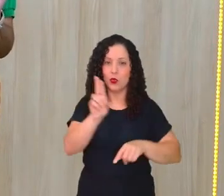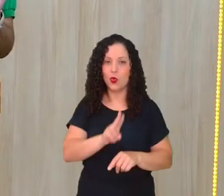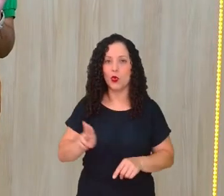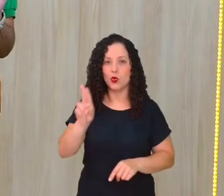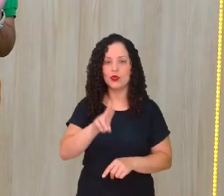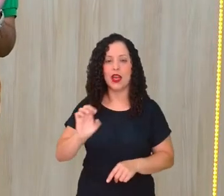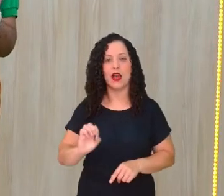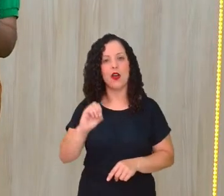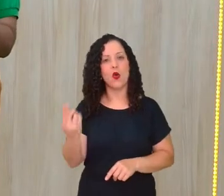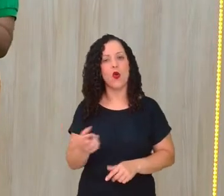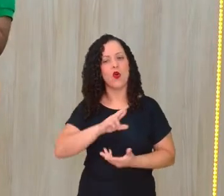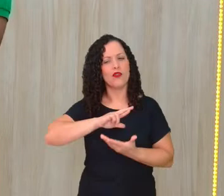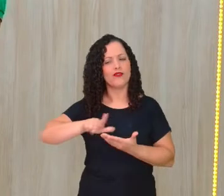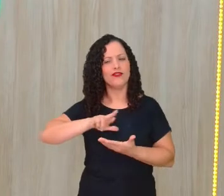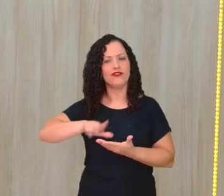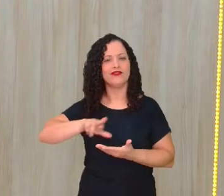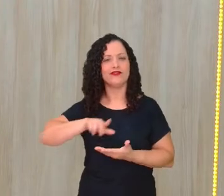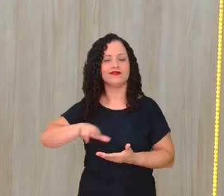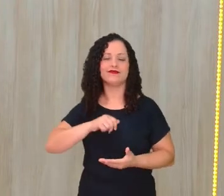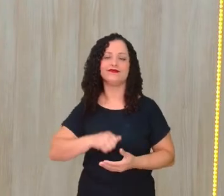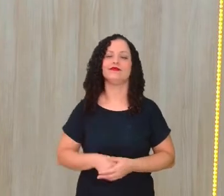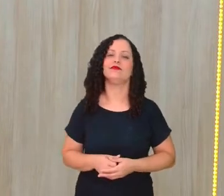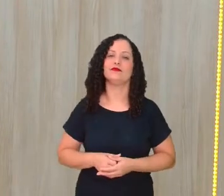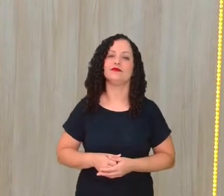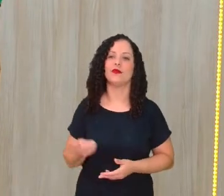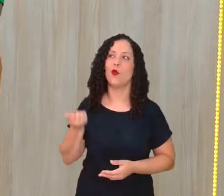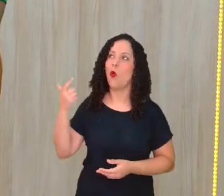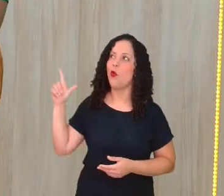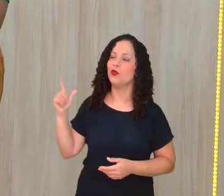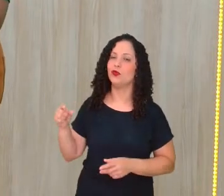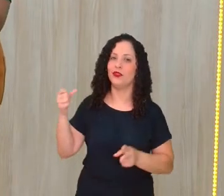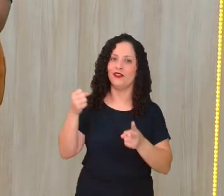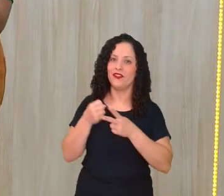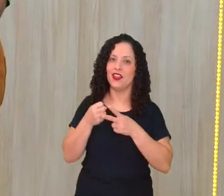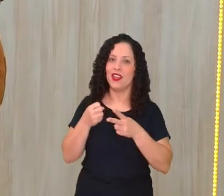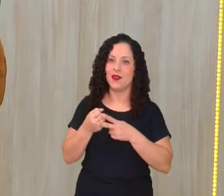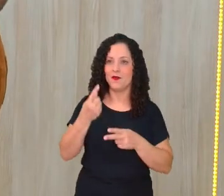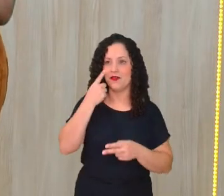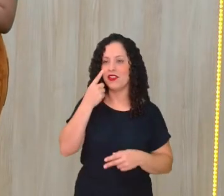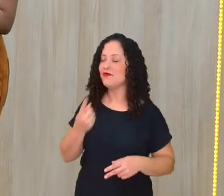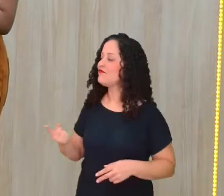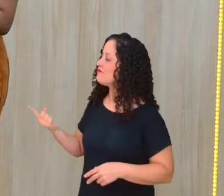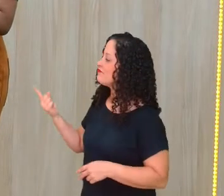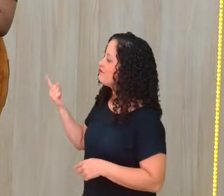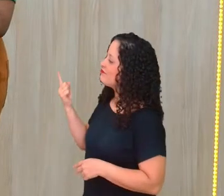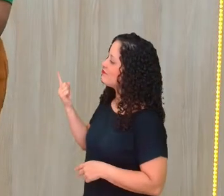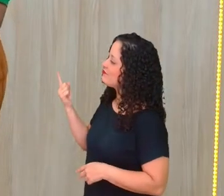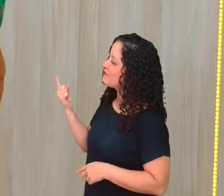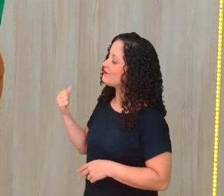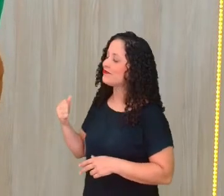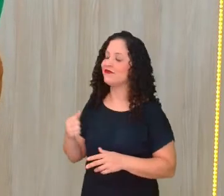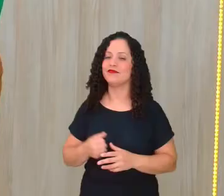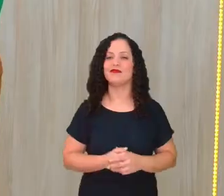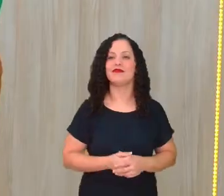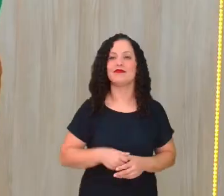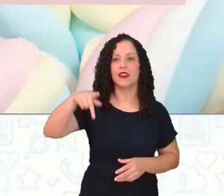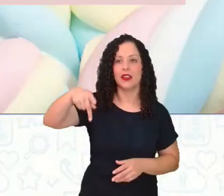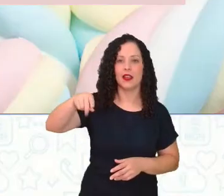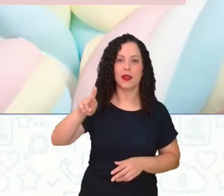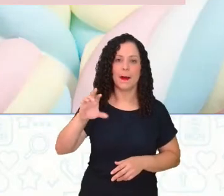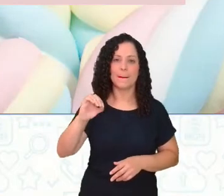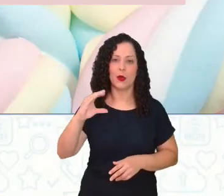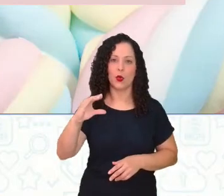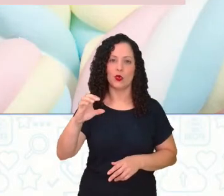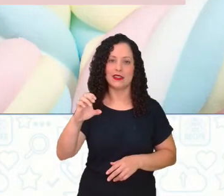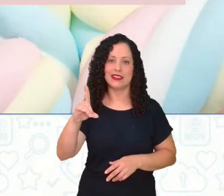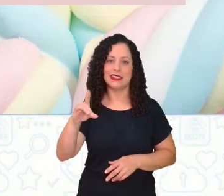das preposições na regência, tá certo? Outro verbo interessante que a gente precisa se atentar é o proceder. Bora lá? No primeiro exemplo,